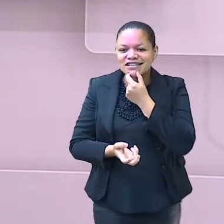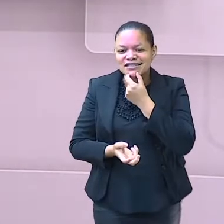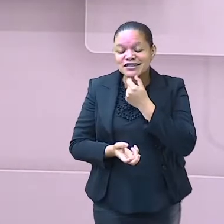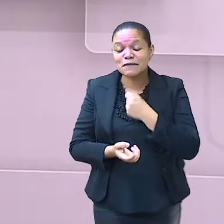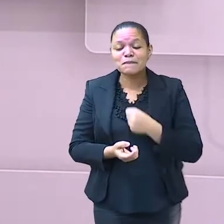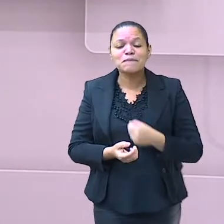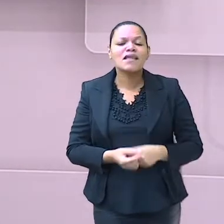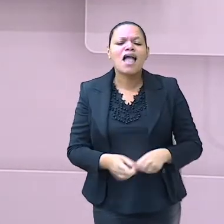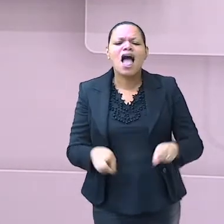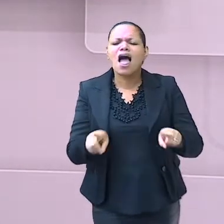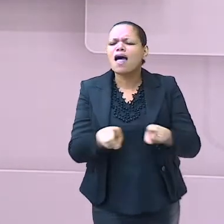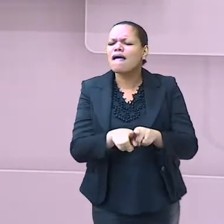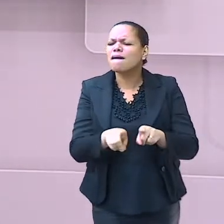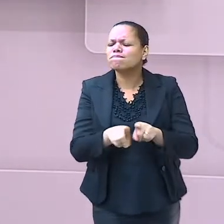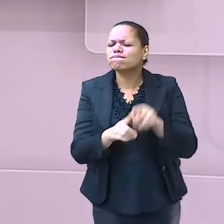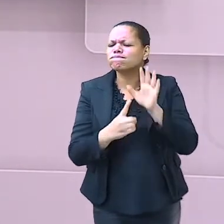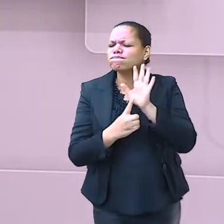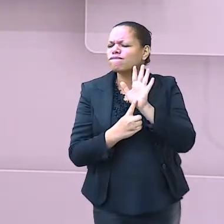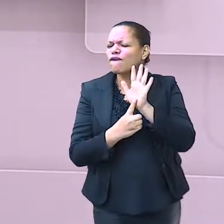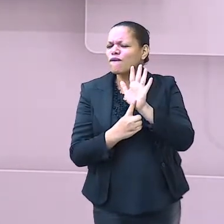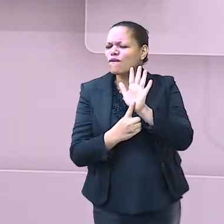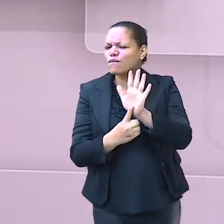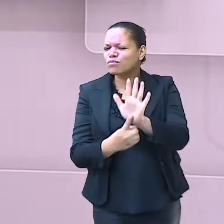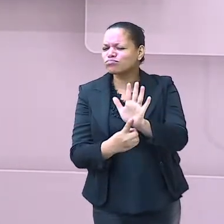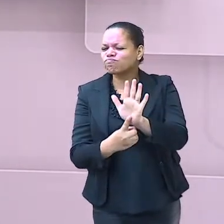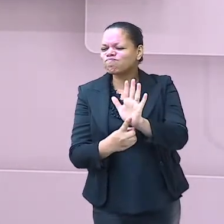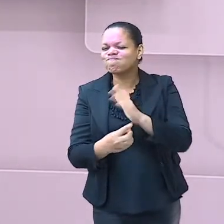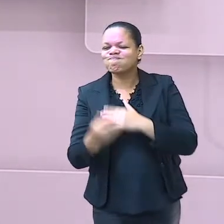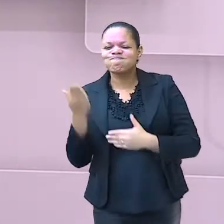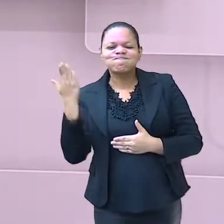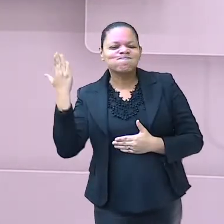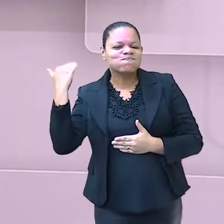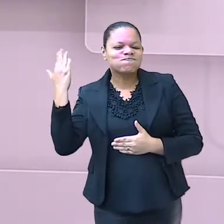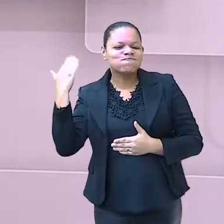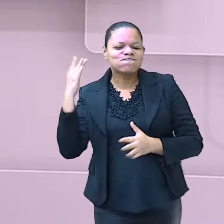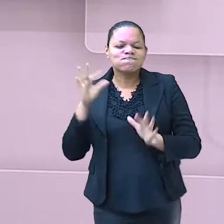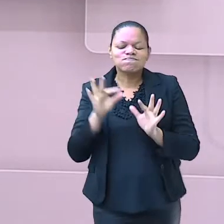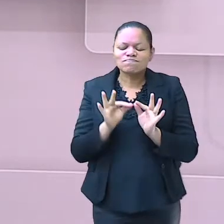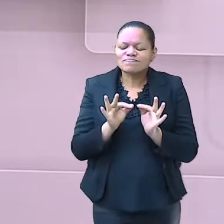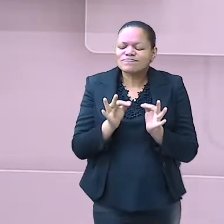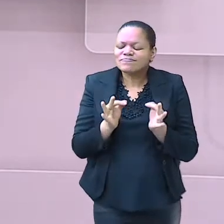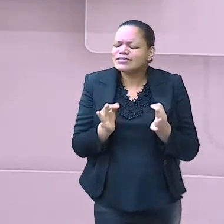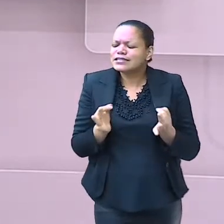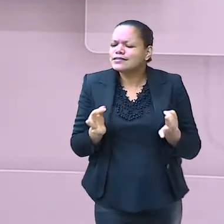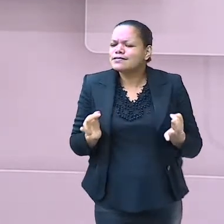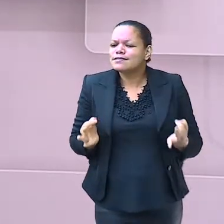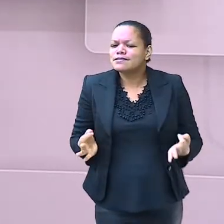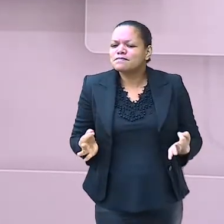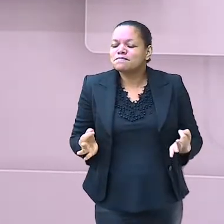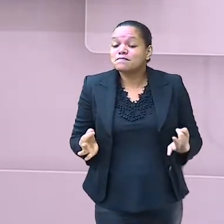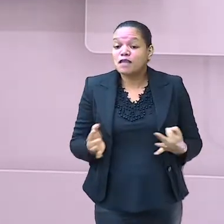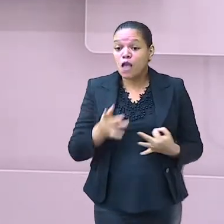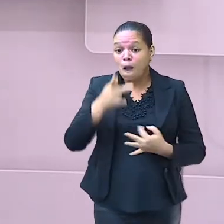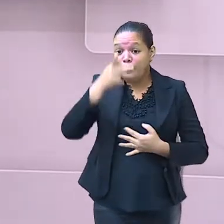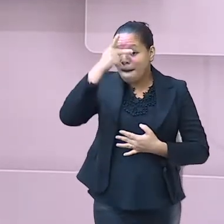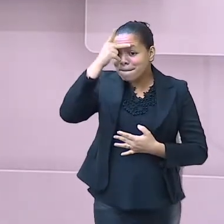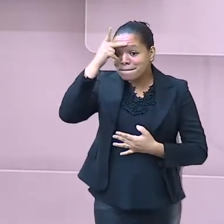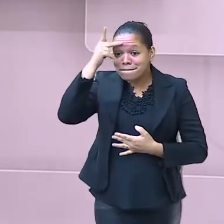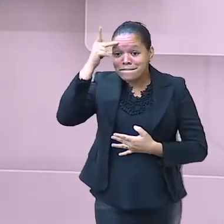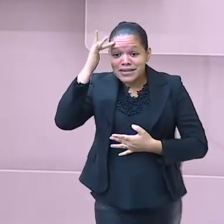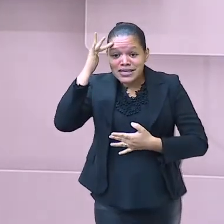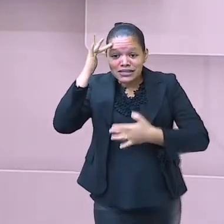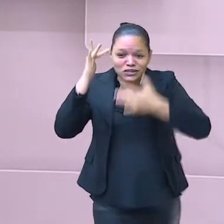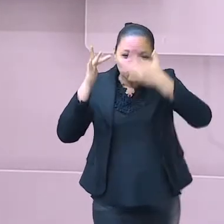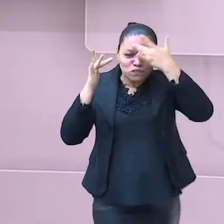olharemos para o passado, no past simple, para poder falar de uma figura importantíssima aí no nosso